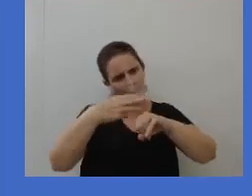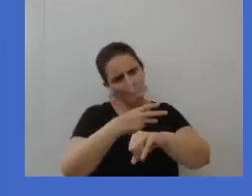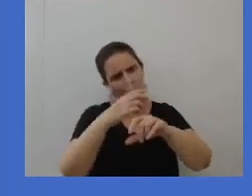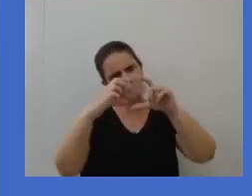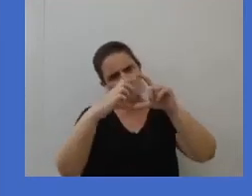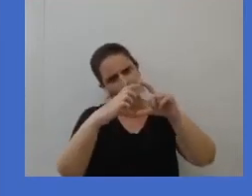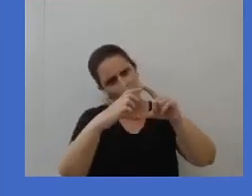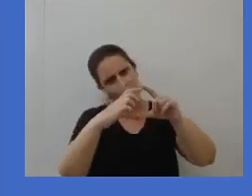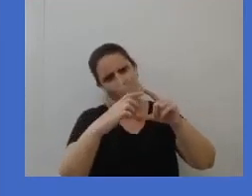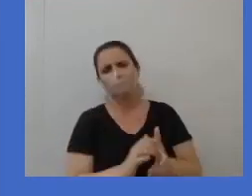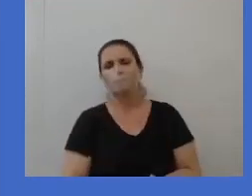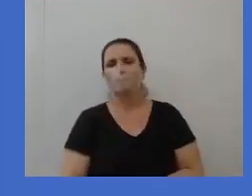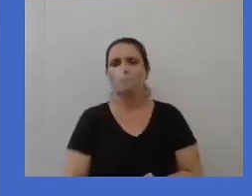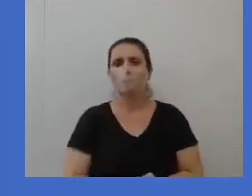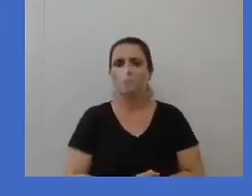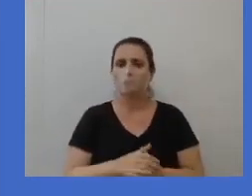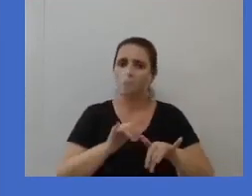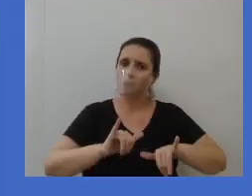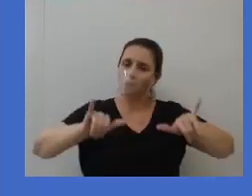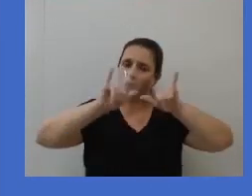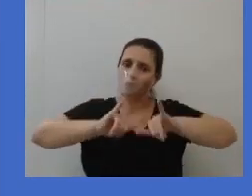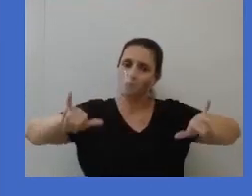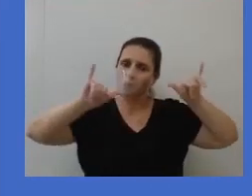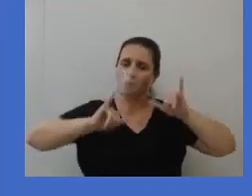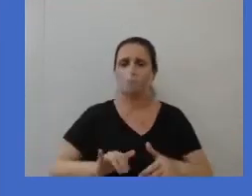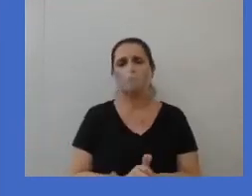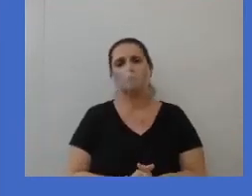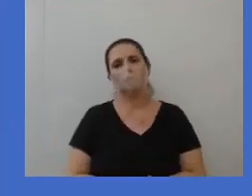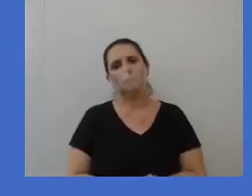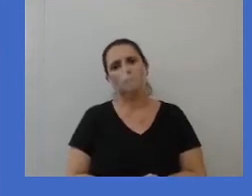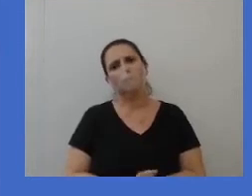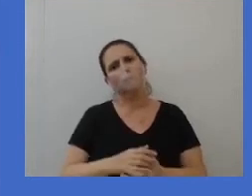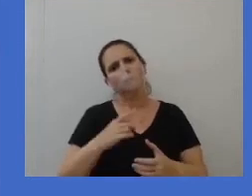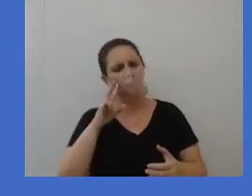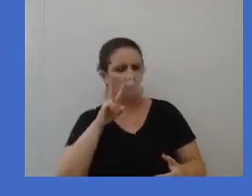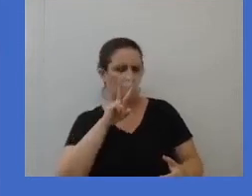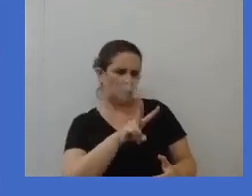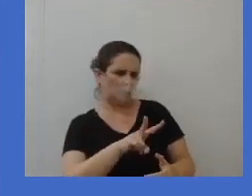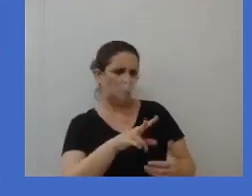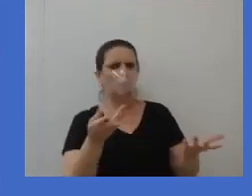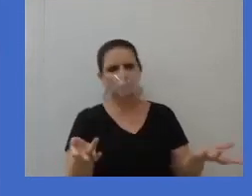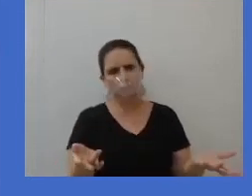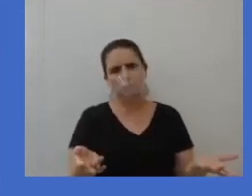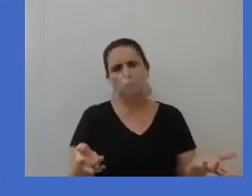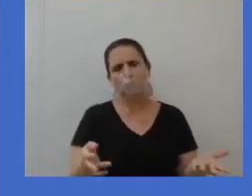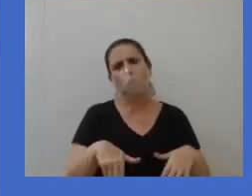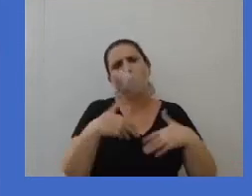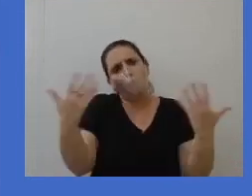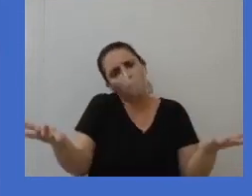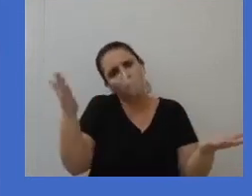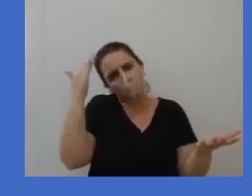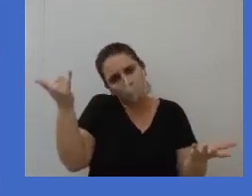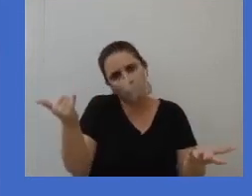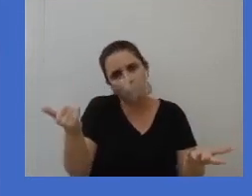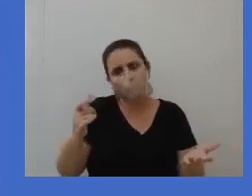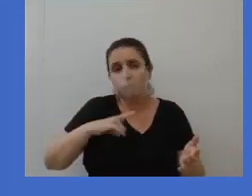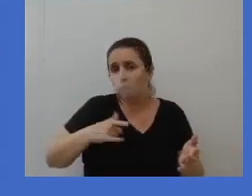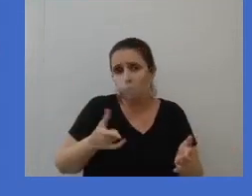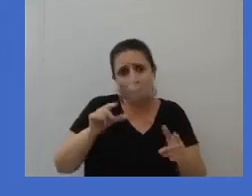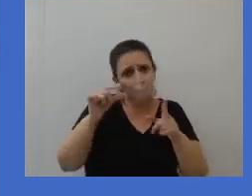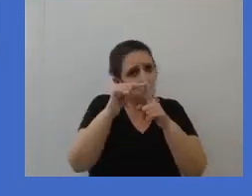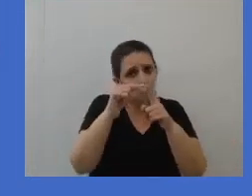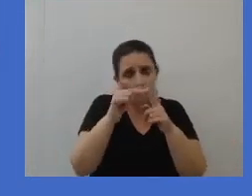Esse emoji passa uma informação, esse emoji passa uma ideia, vocês sabem muito bem qual é, e não tem